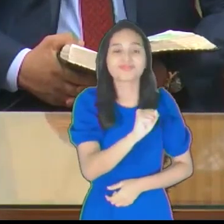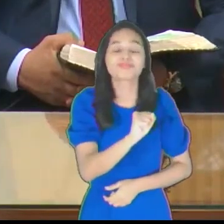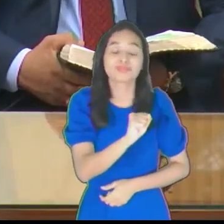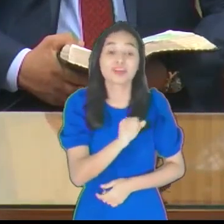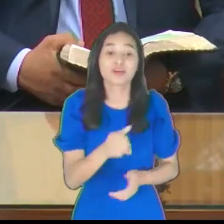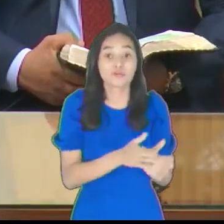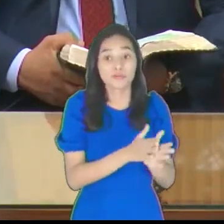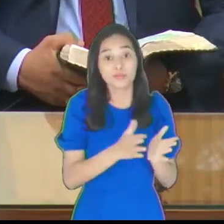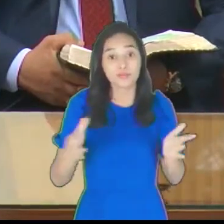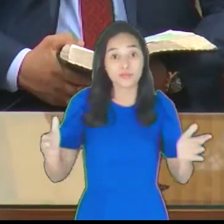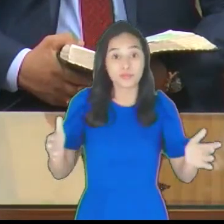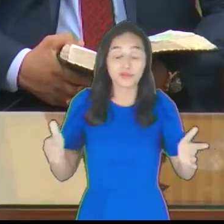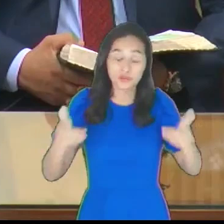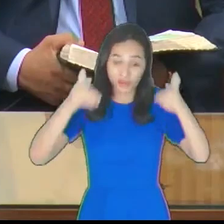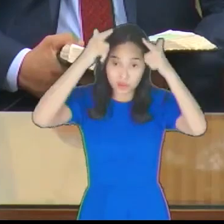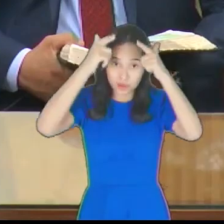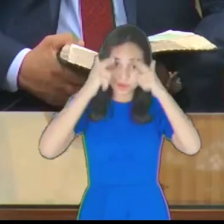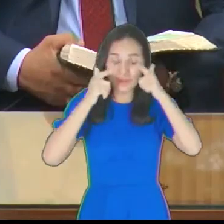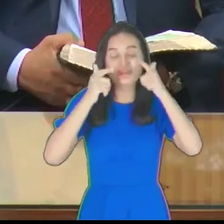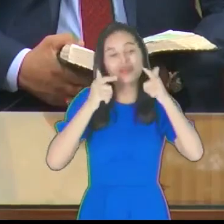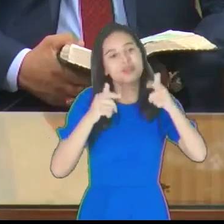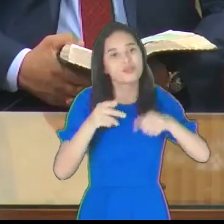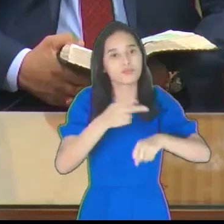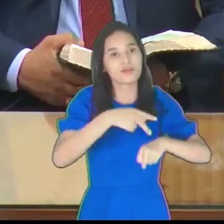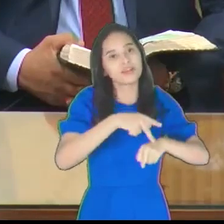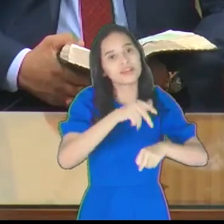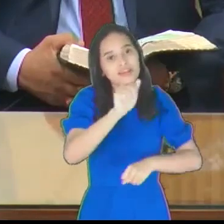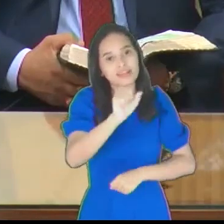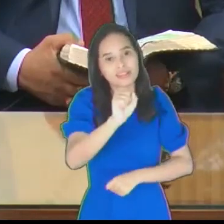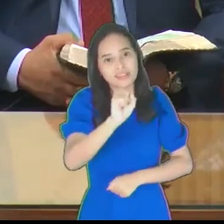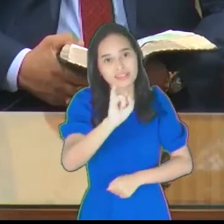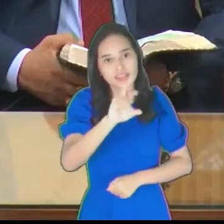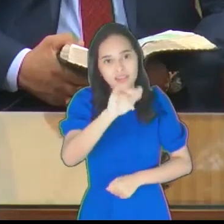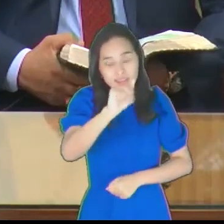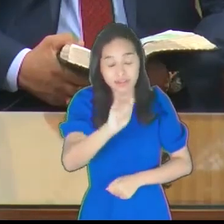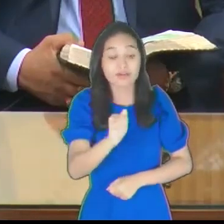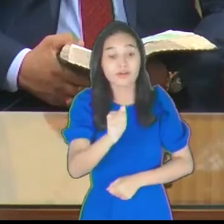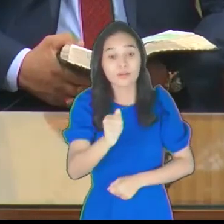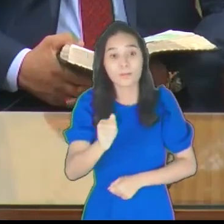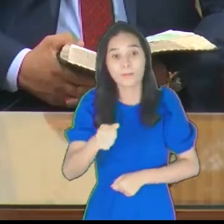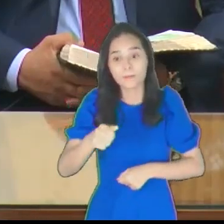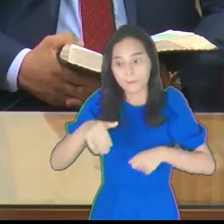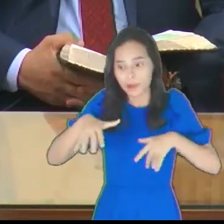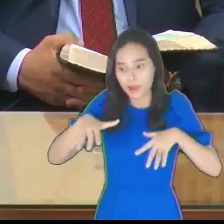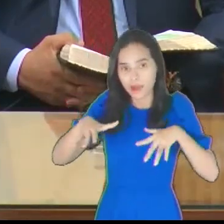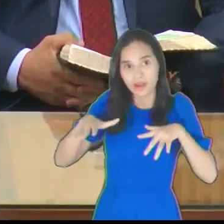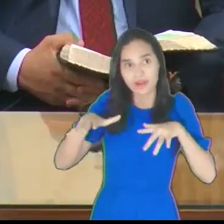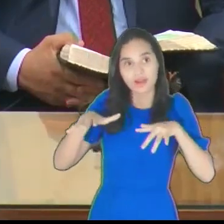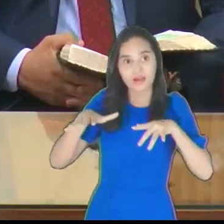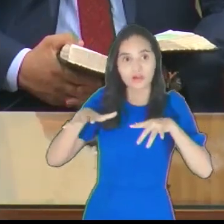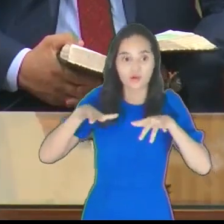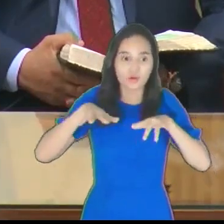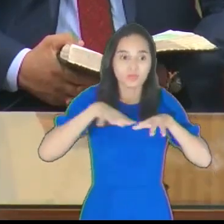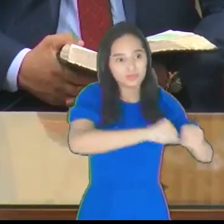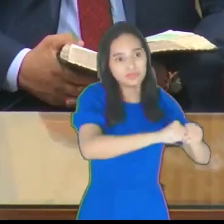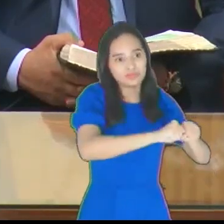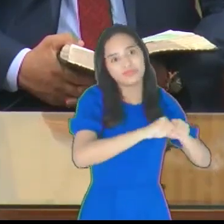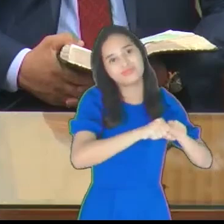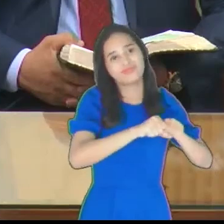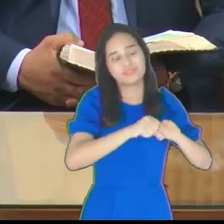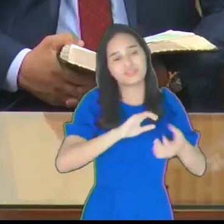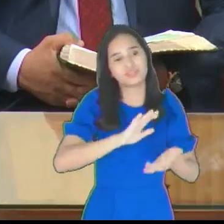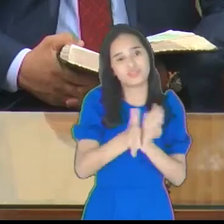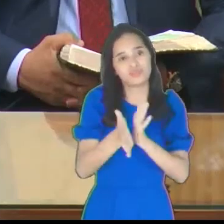época que o rei da Síria veio e destruiu o povo do reino do norte, acabou